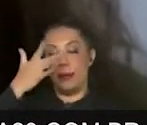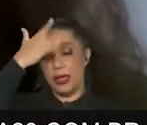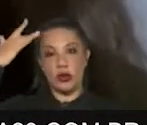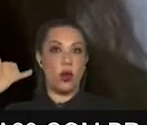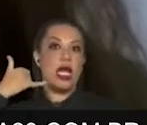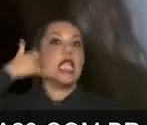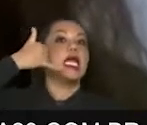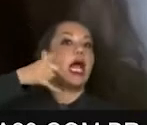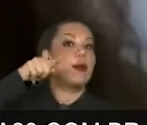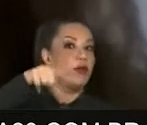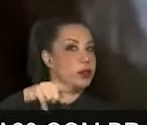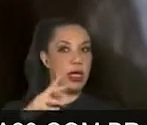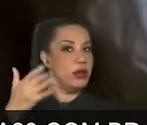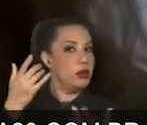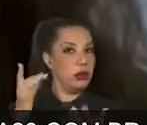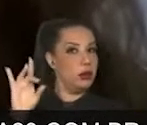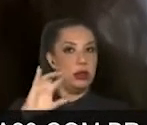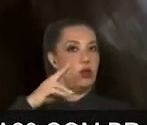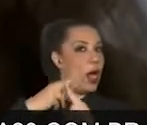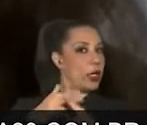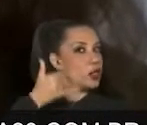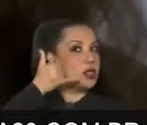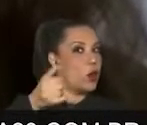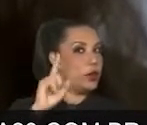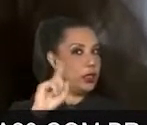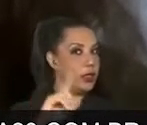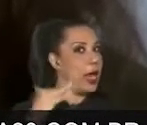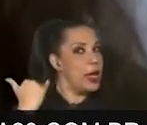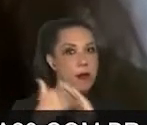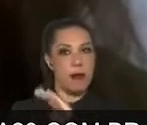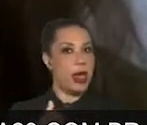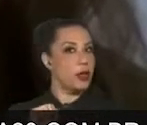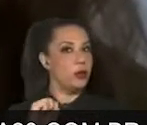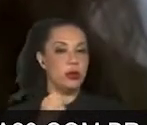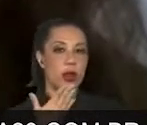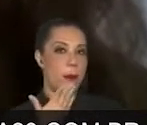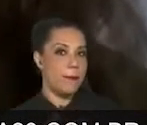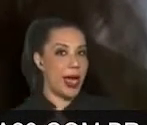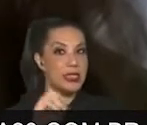telefone, e-mail ou mensagens. Se você receber qualquer